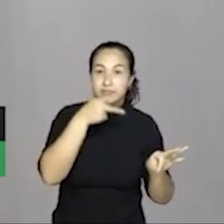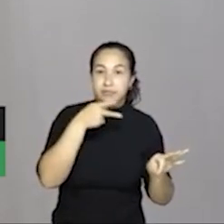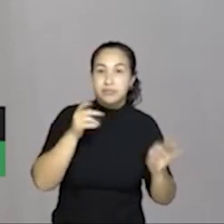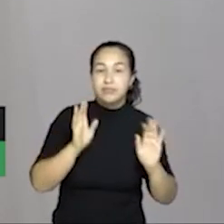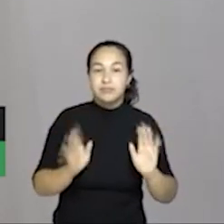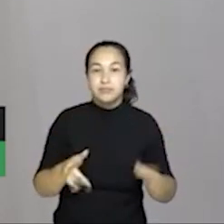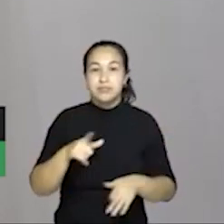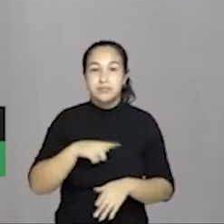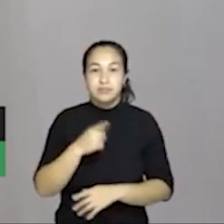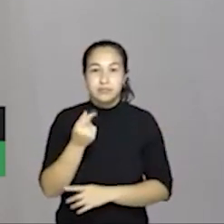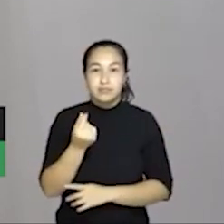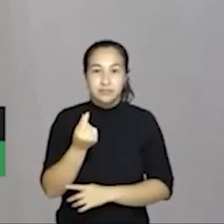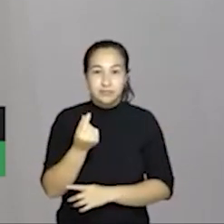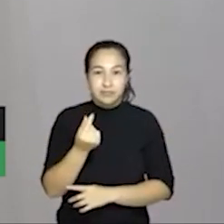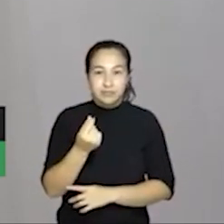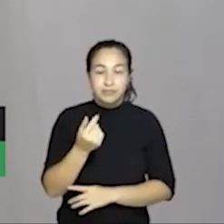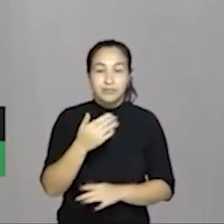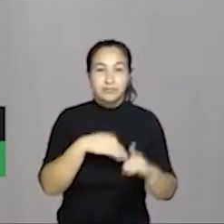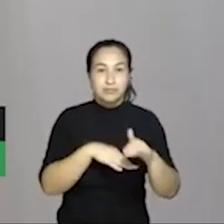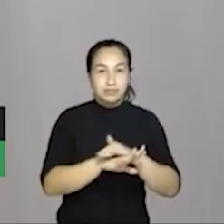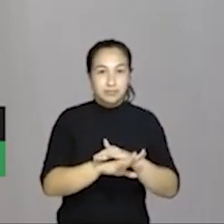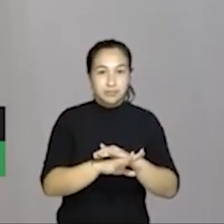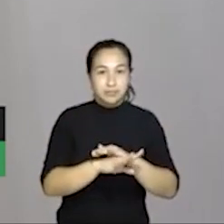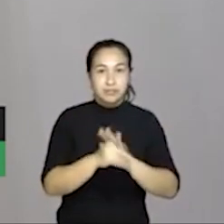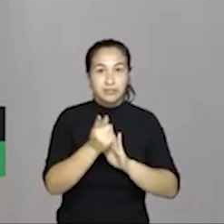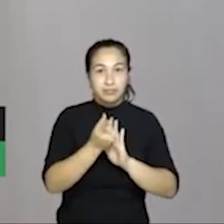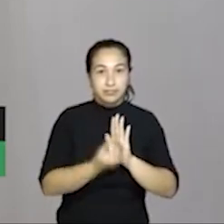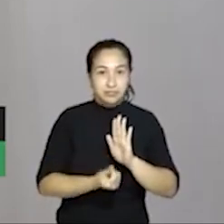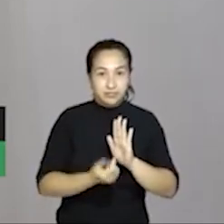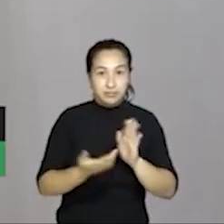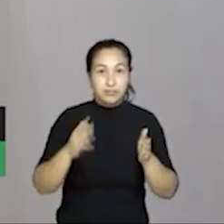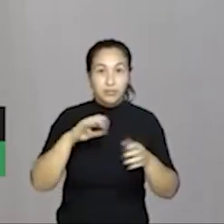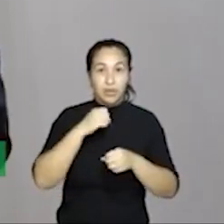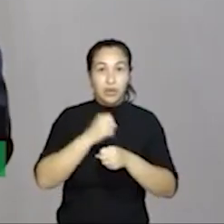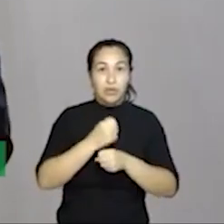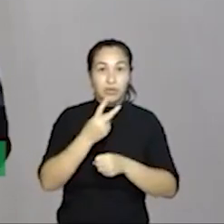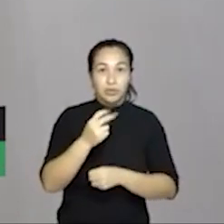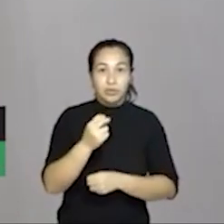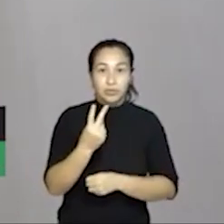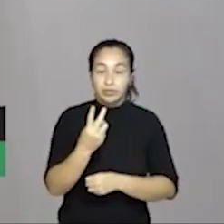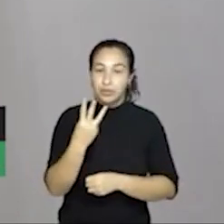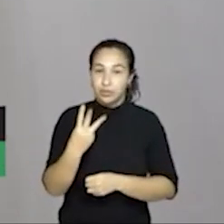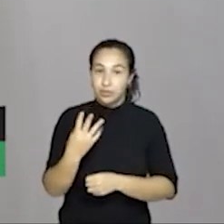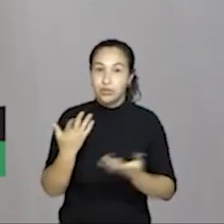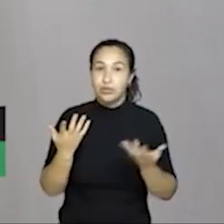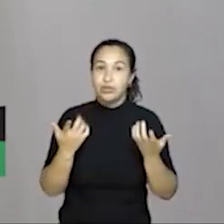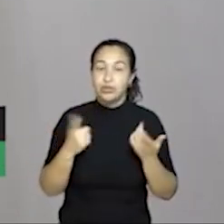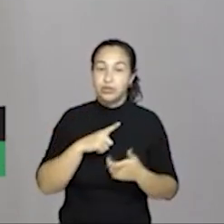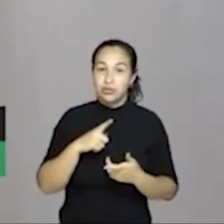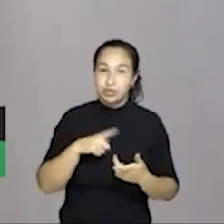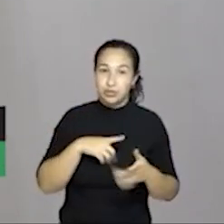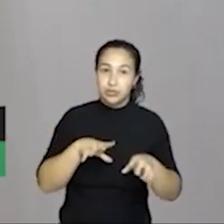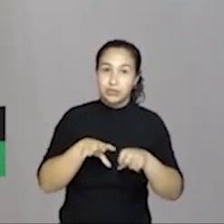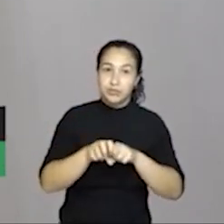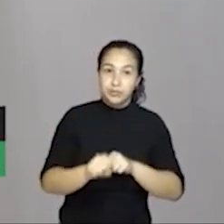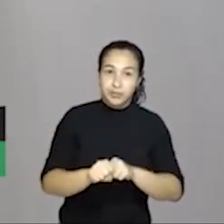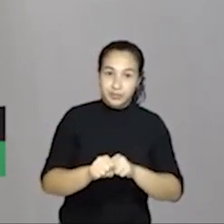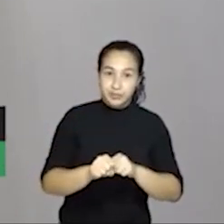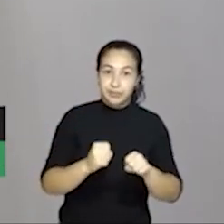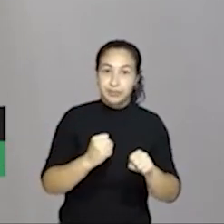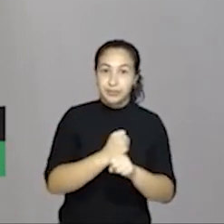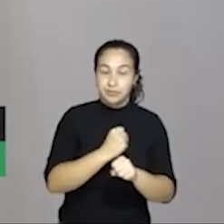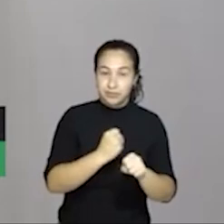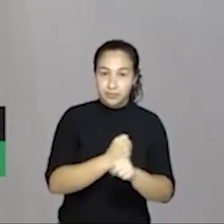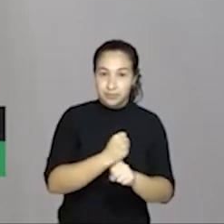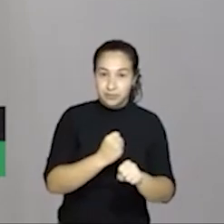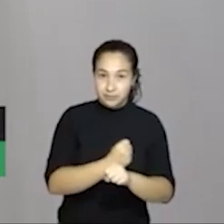assegurados no orçamento que ainda este ano nós teremos o início das obras de construção das terceiras faixas e